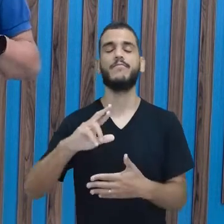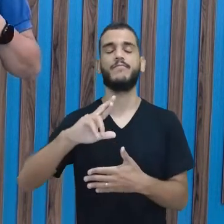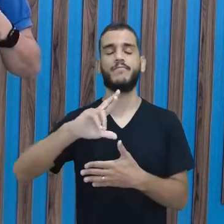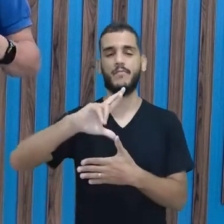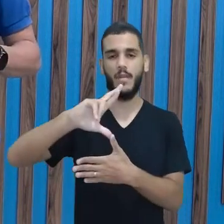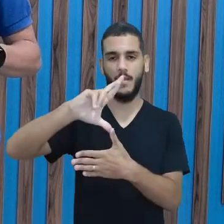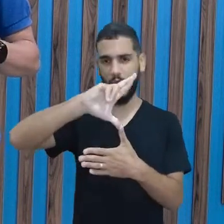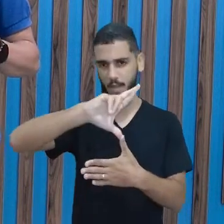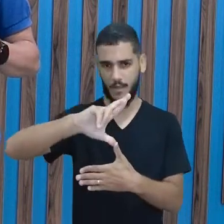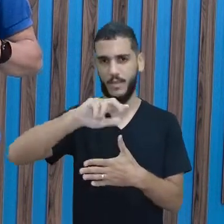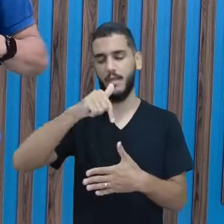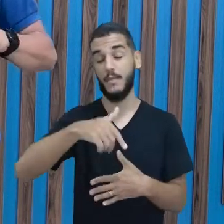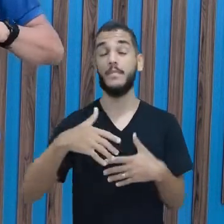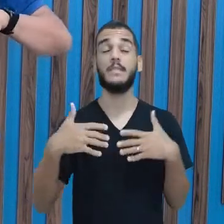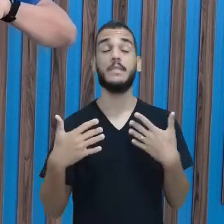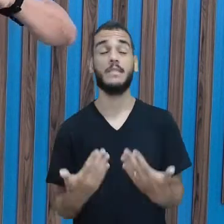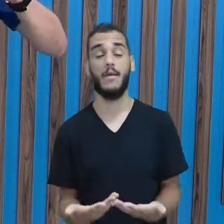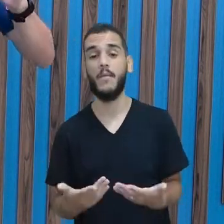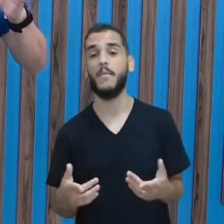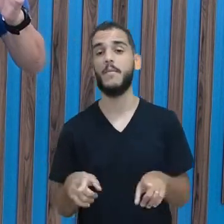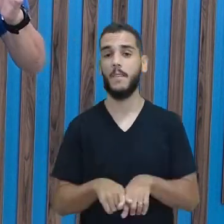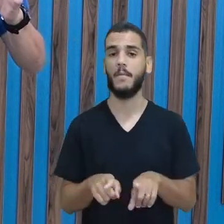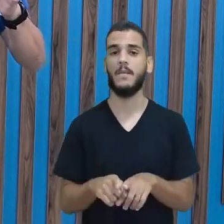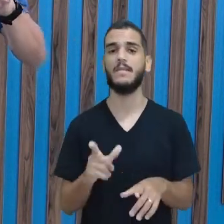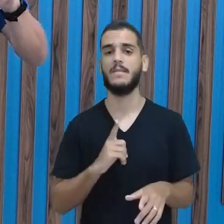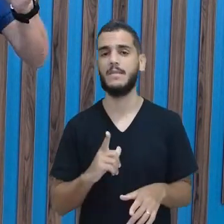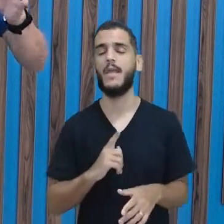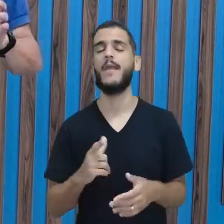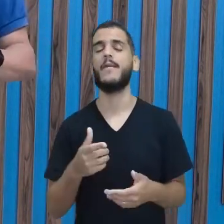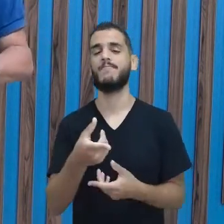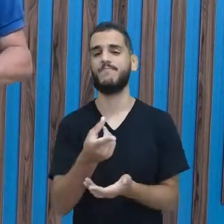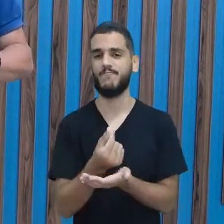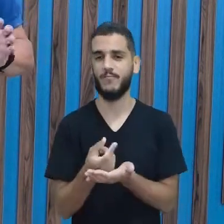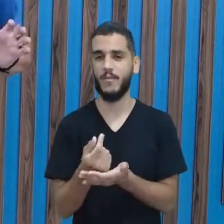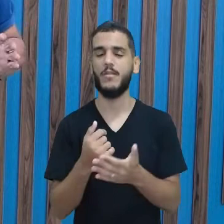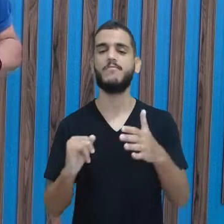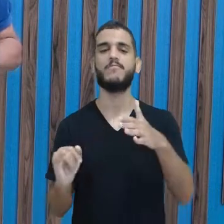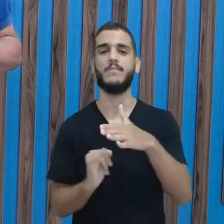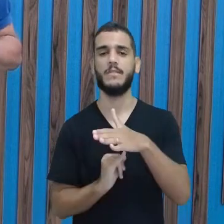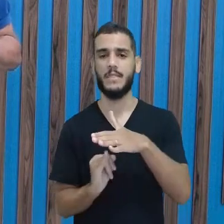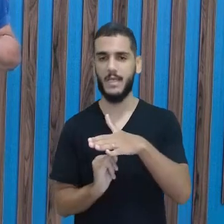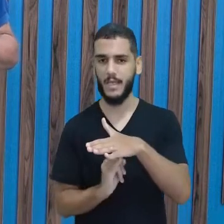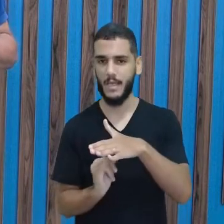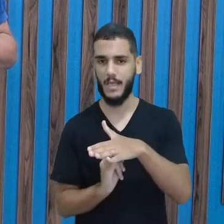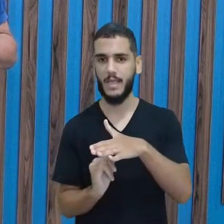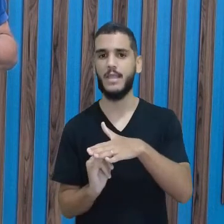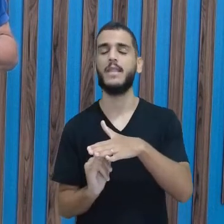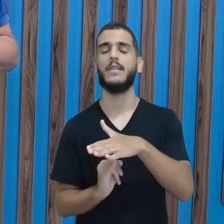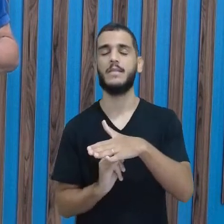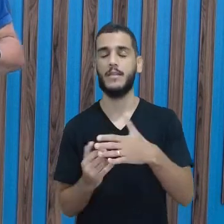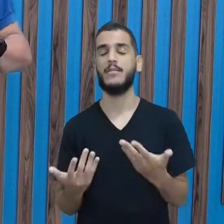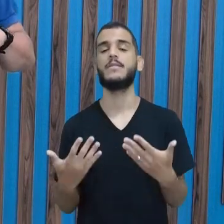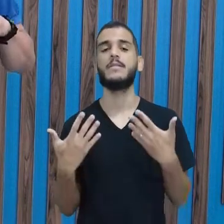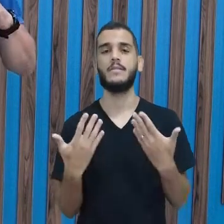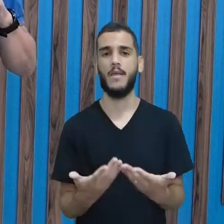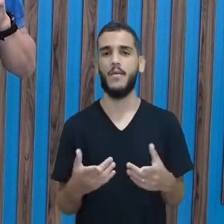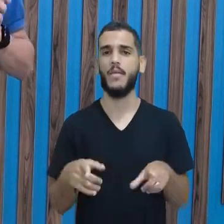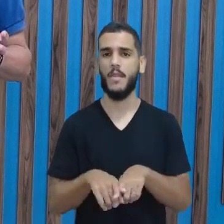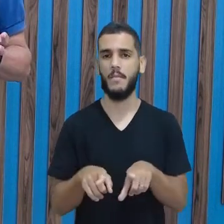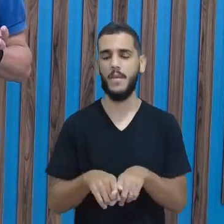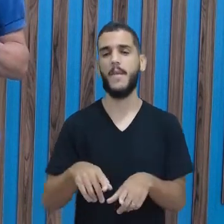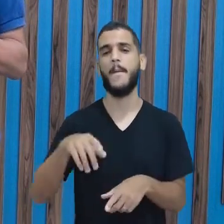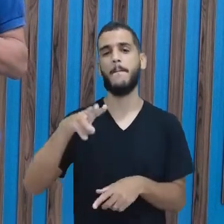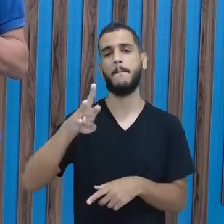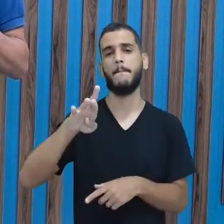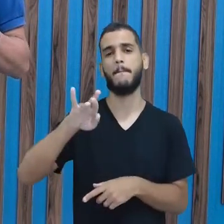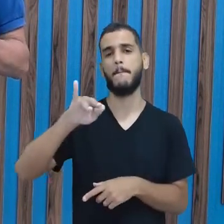vai encontrar também aí uma economia internacional na criação, por exemplo, do BRICS. Lembra do BRICS, professor Gilson? Não é? O que é o